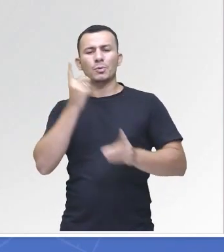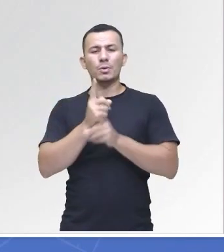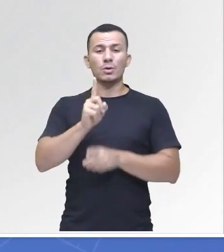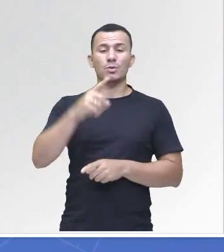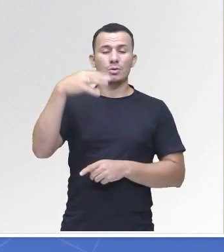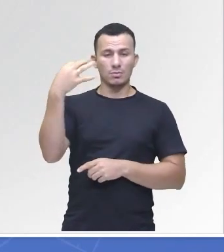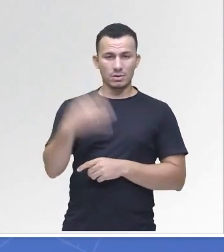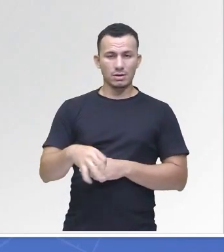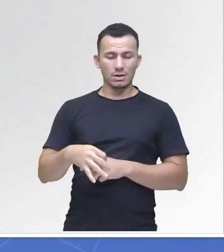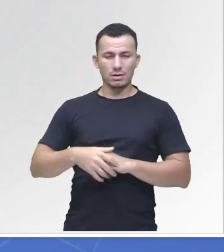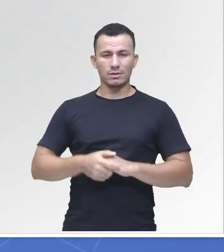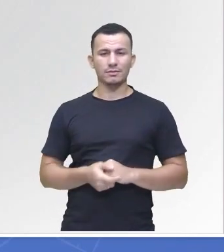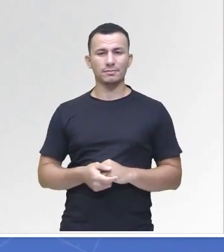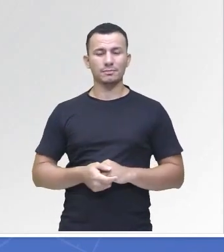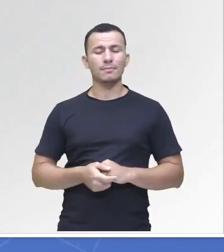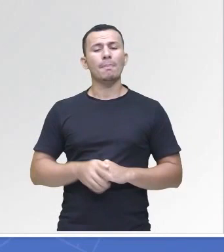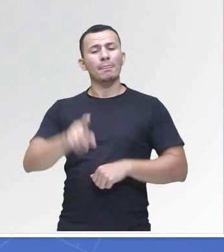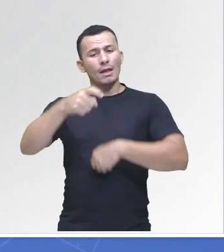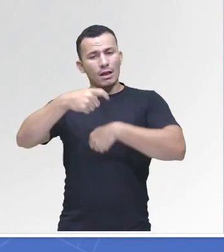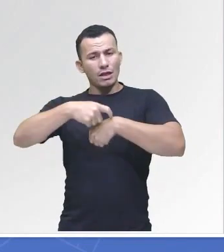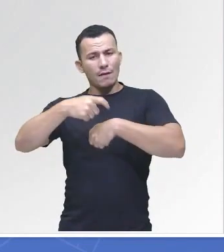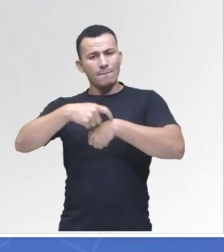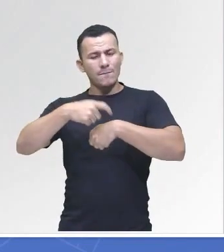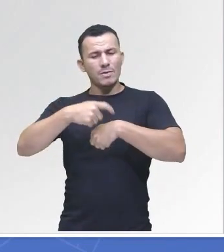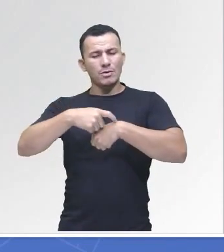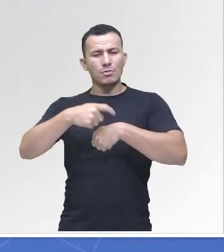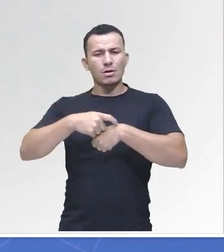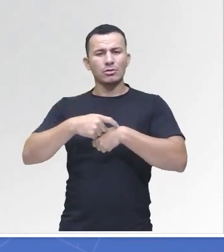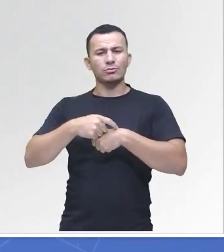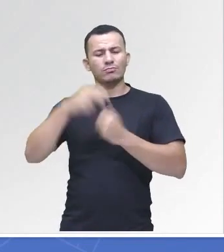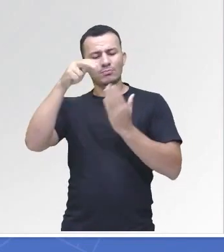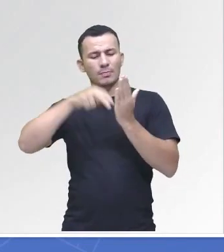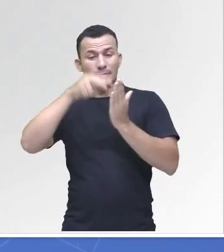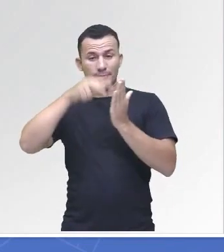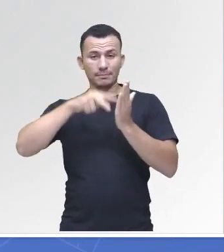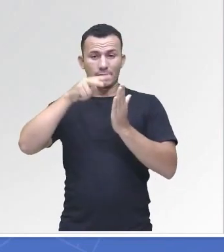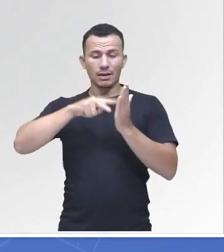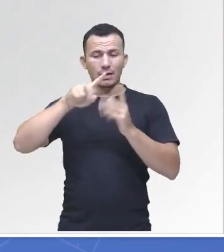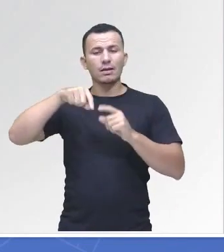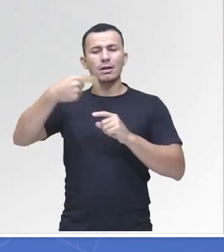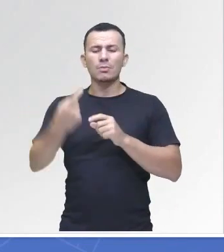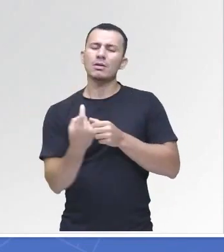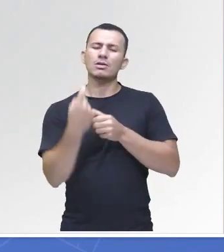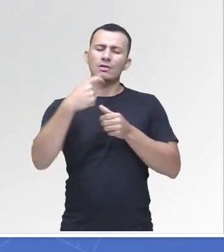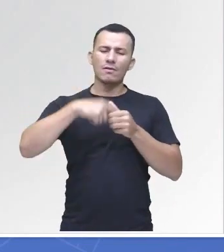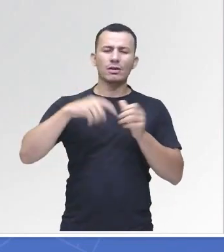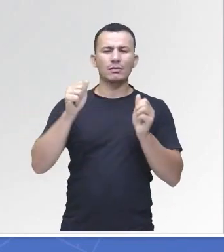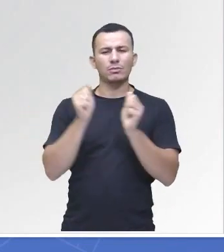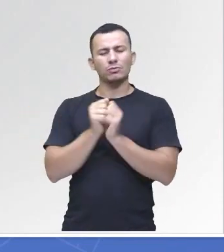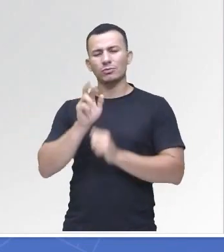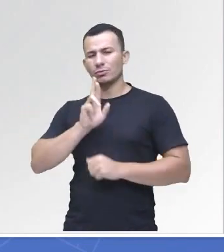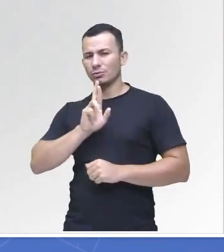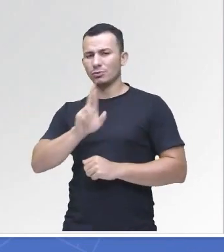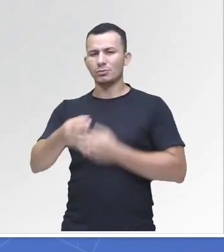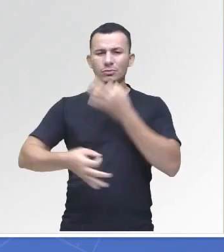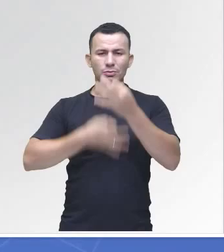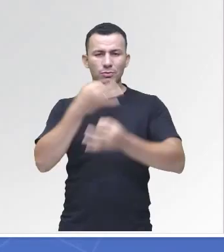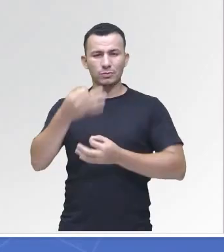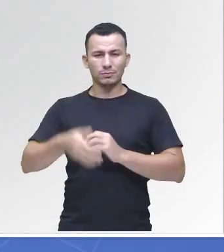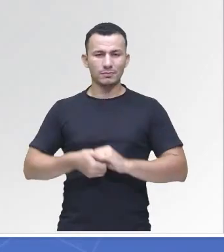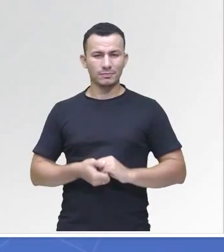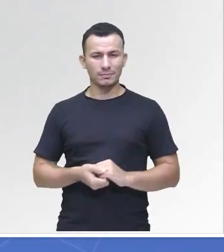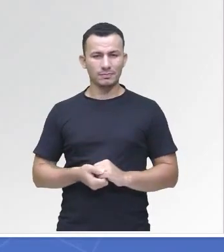questão correta, tá? Vou deixar vocês com tempo para refletirem sobre isso e daqui a pouquinho a gente volta com o comentário da questão. Até